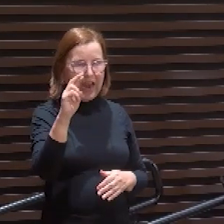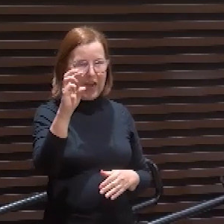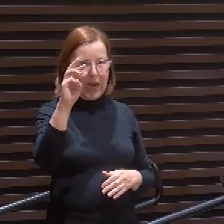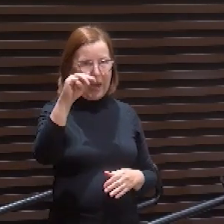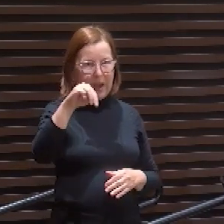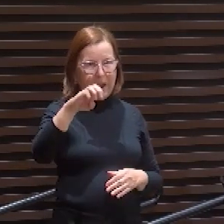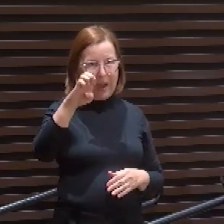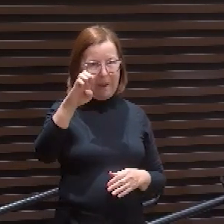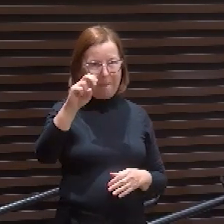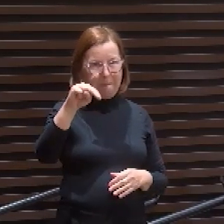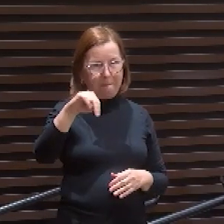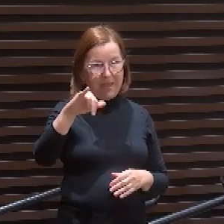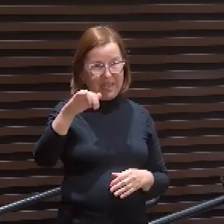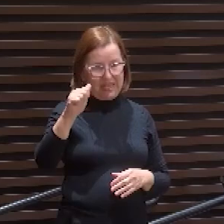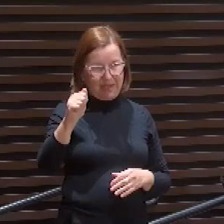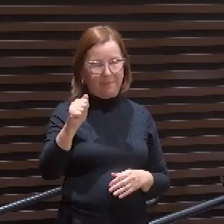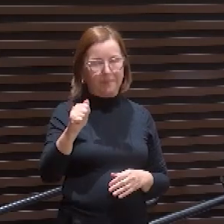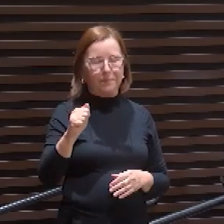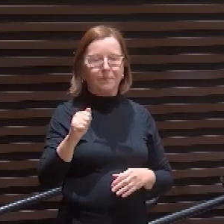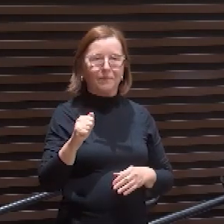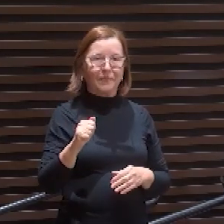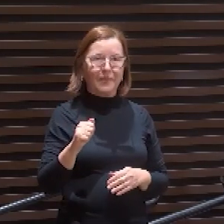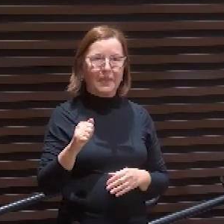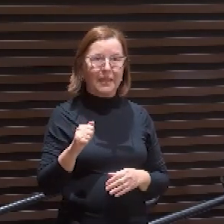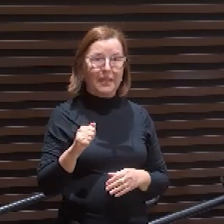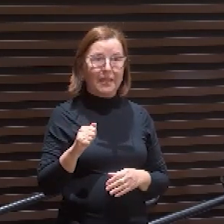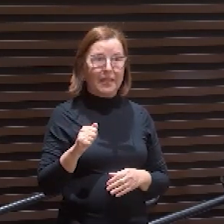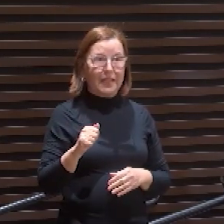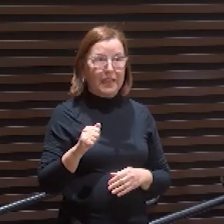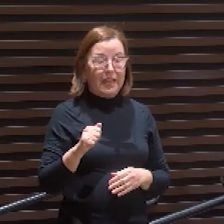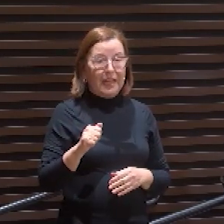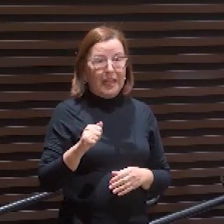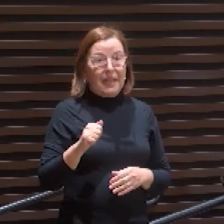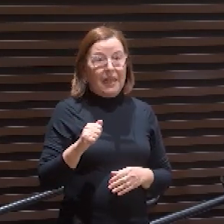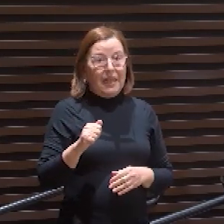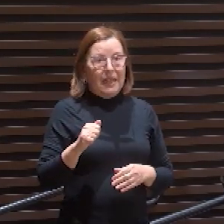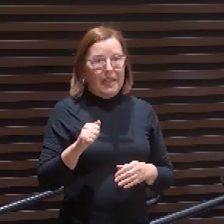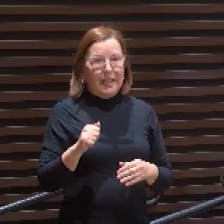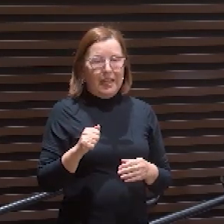ia receber um grupo de irmãos da Rússia.